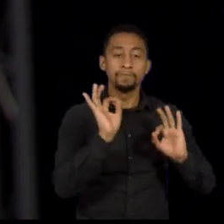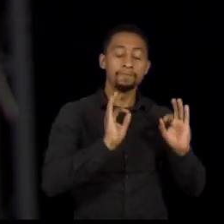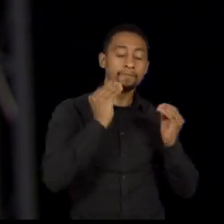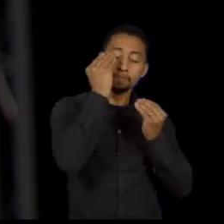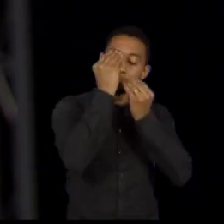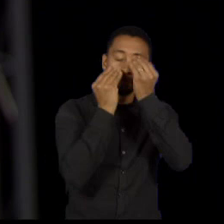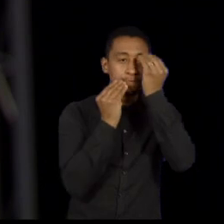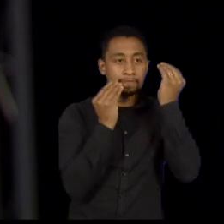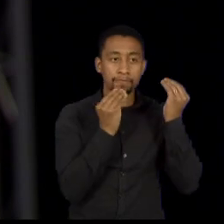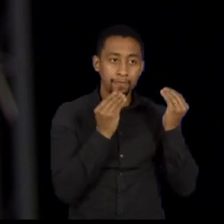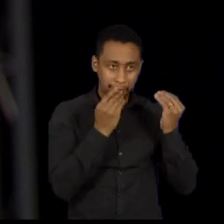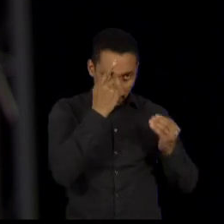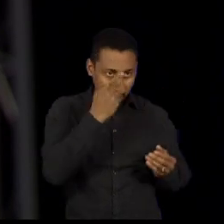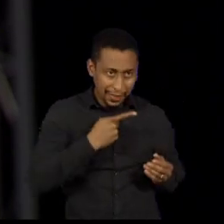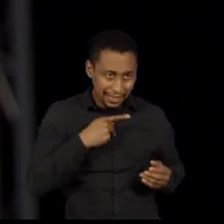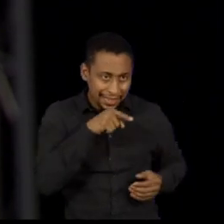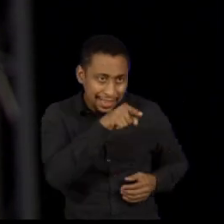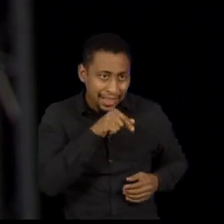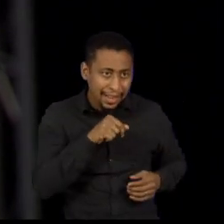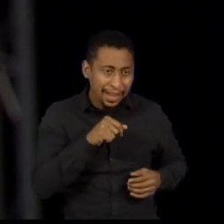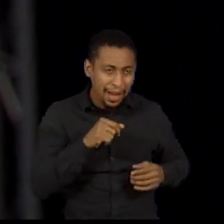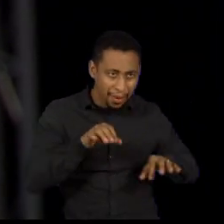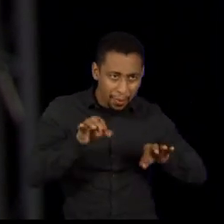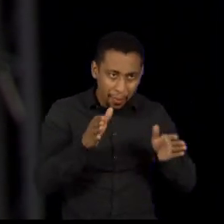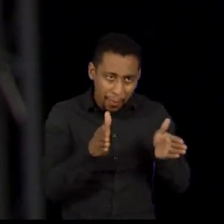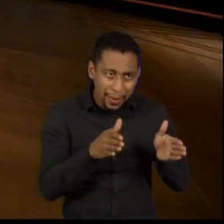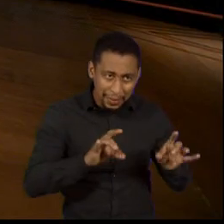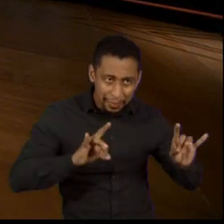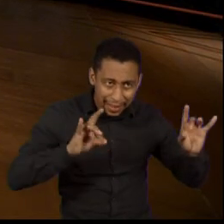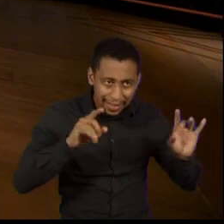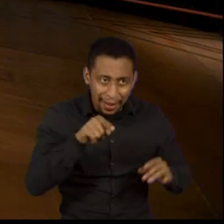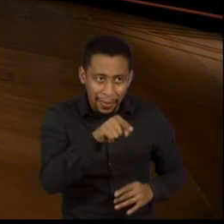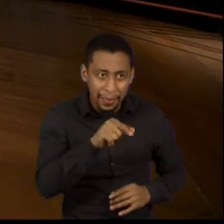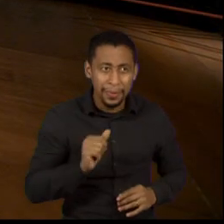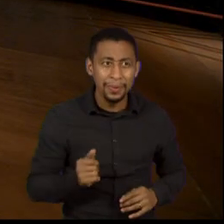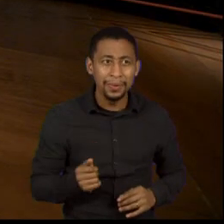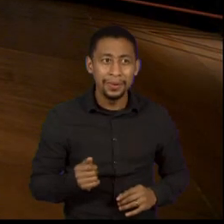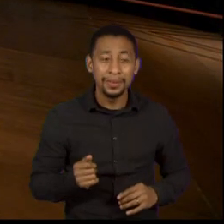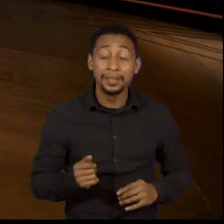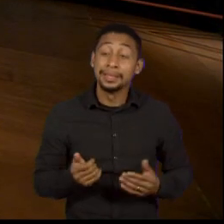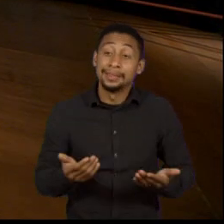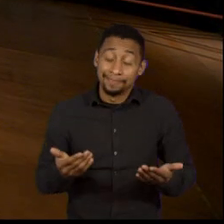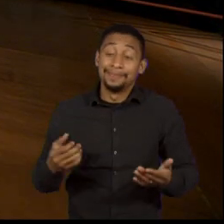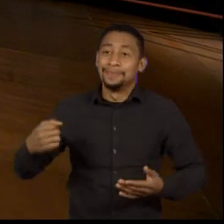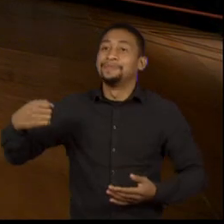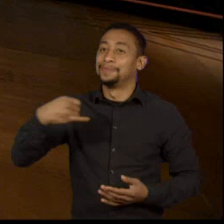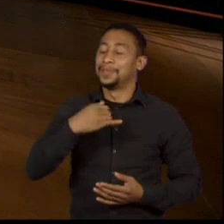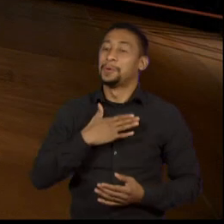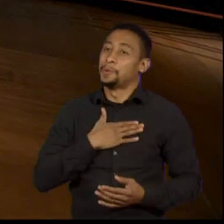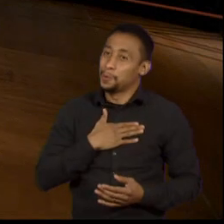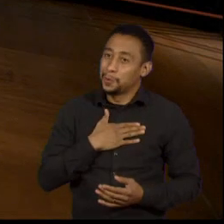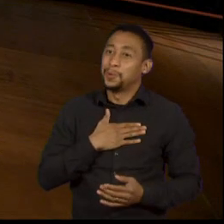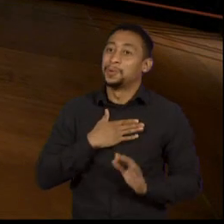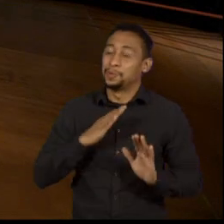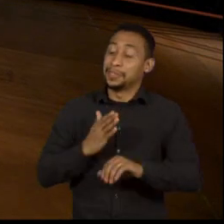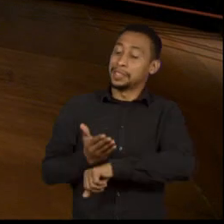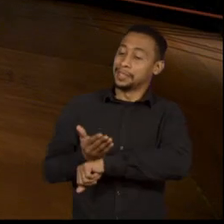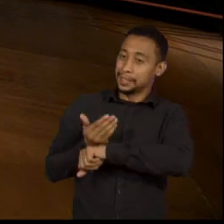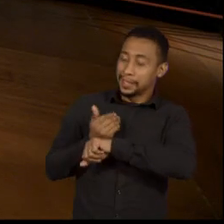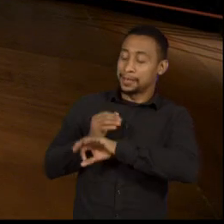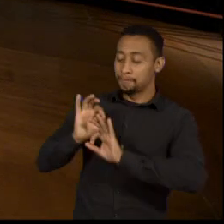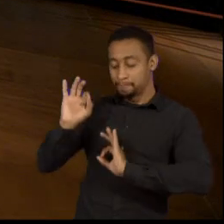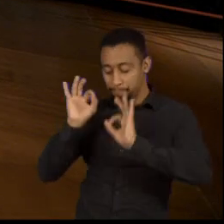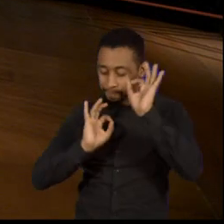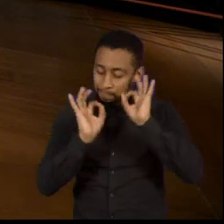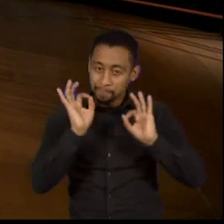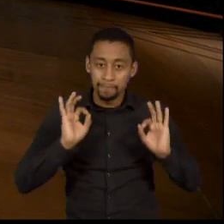sua maquiagem. É um momento sagrado para você, Beth? Total. Aquilo que eu disse, né? O